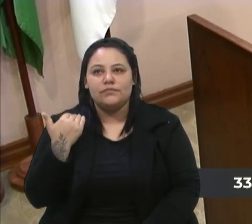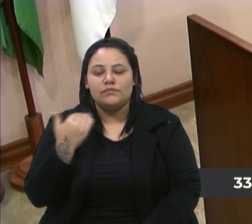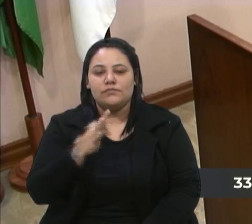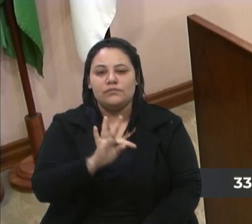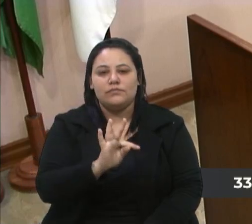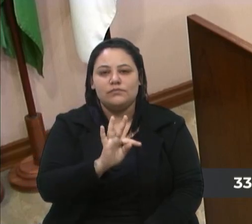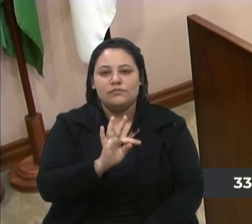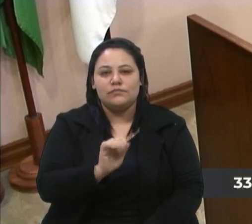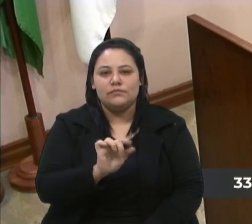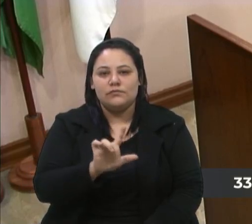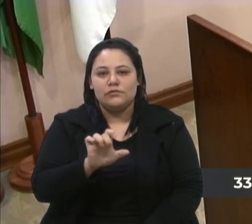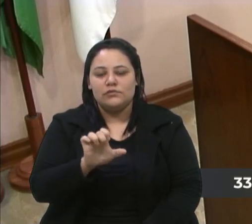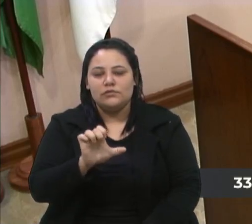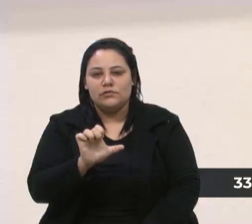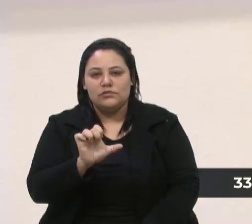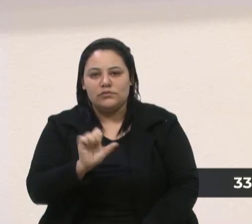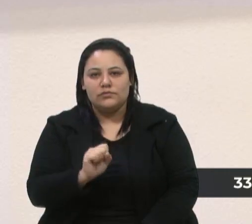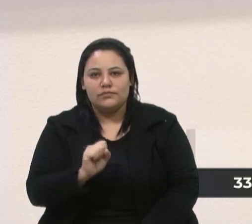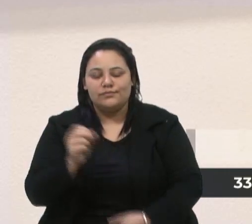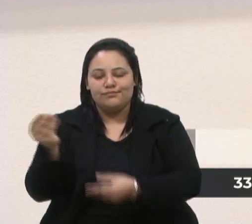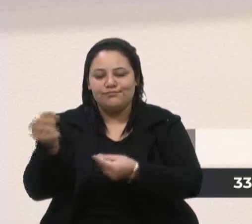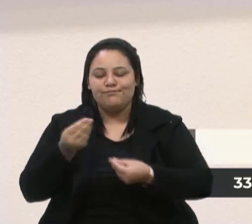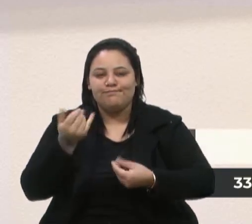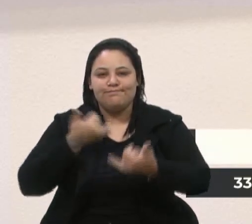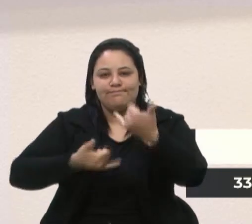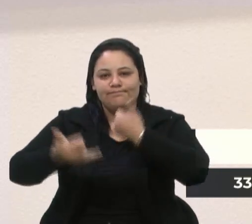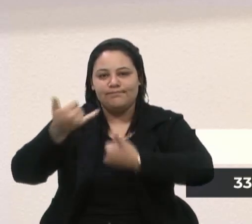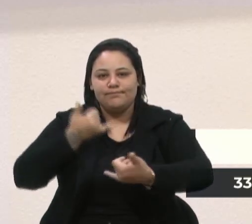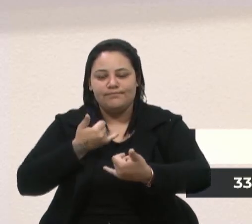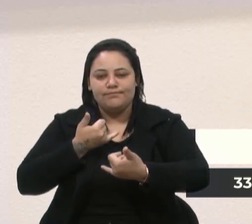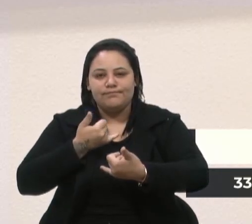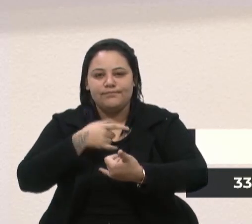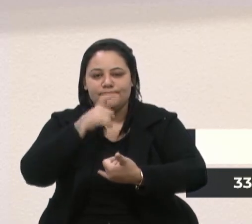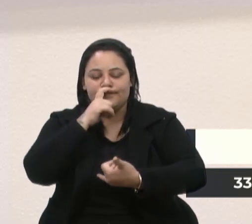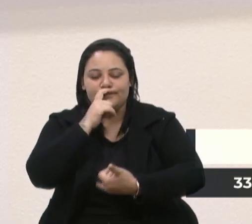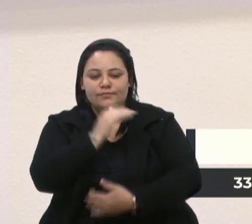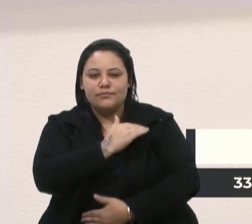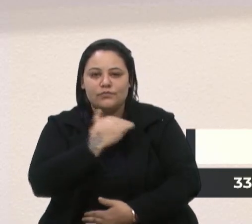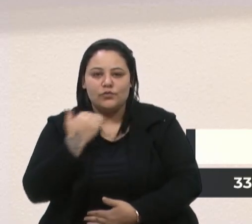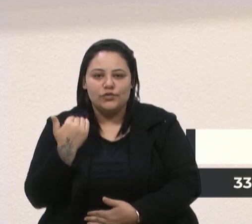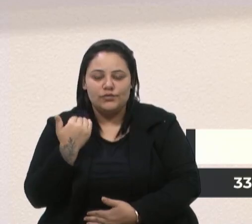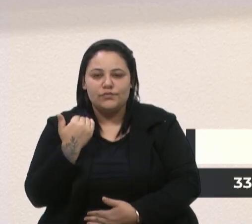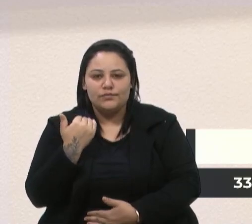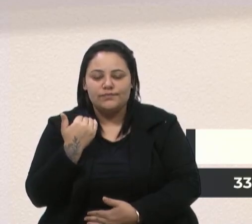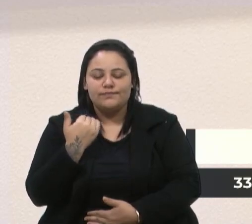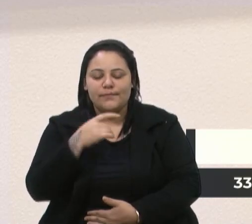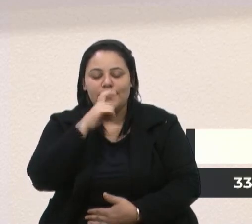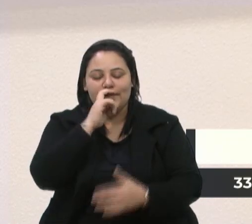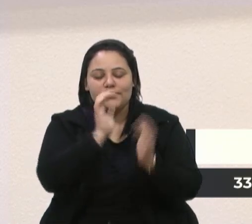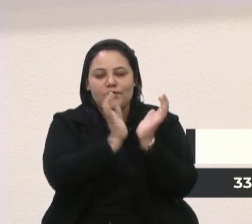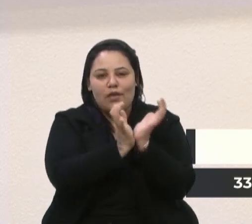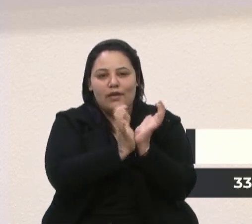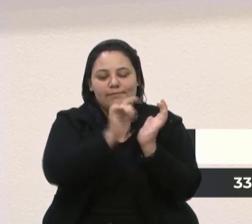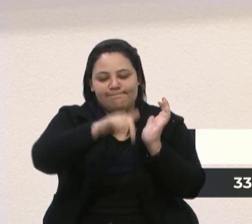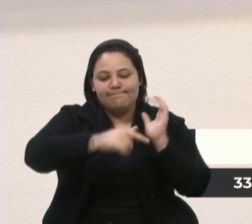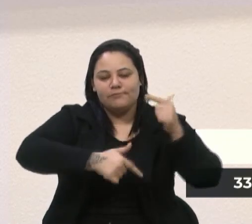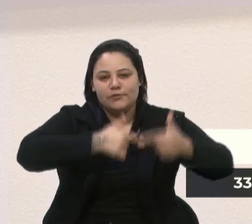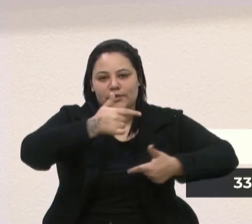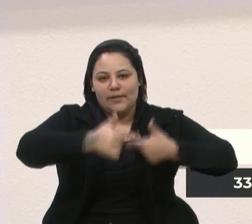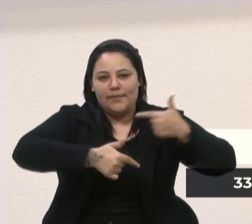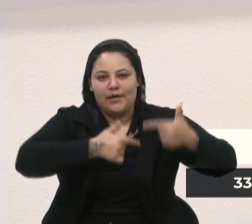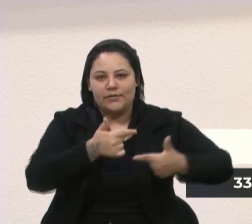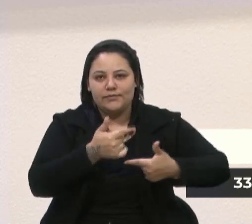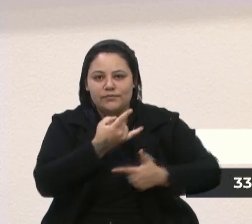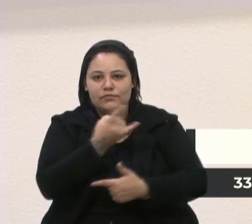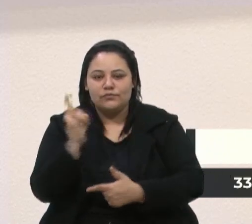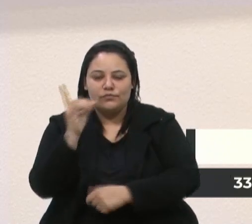imenso pesar que recebemos a notícia do falecimento do senhor Jovelino Armiliato, pai do nosso colega Thales Armiliato, nesse último dia